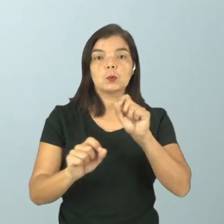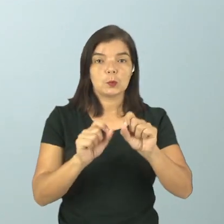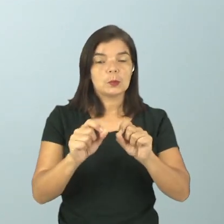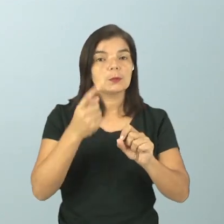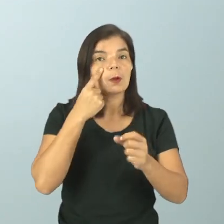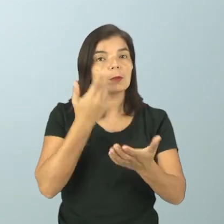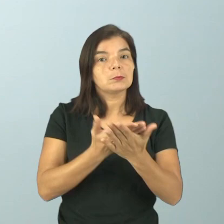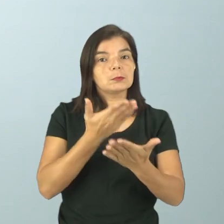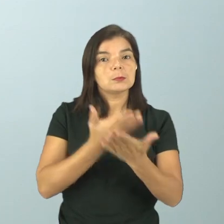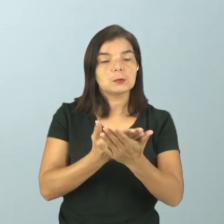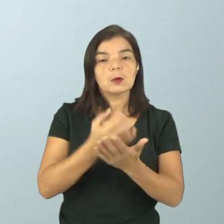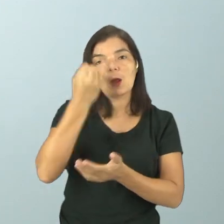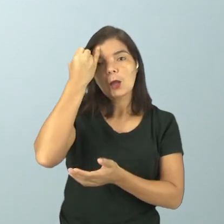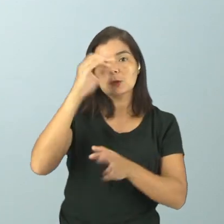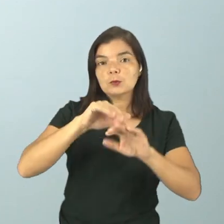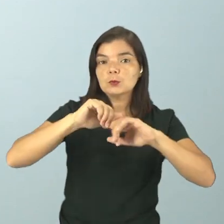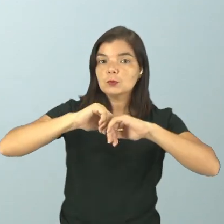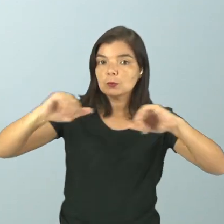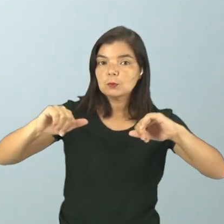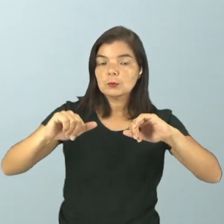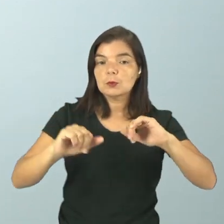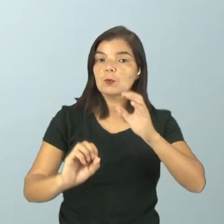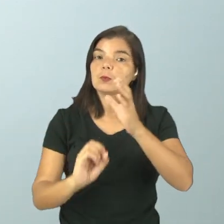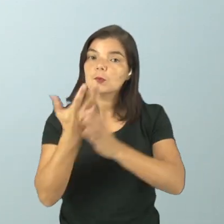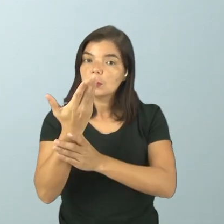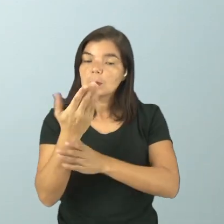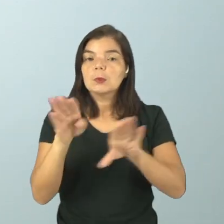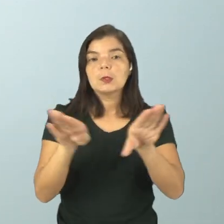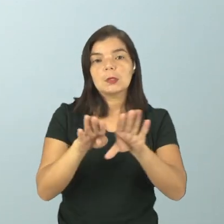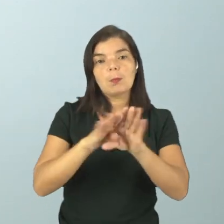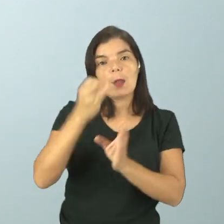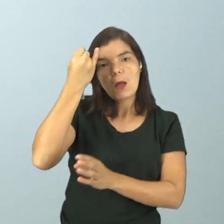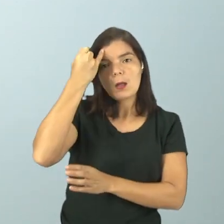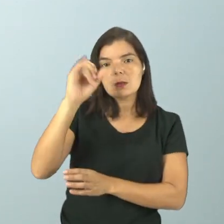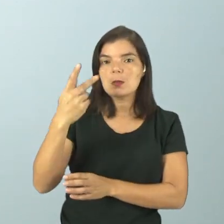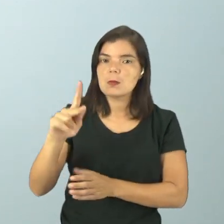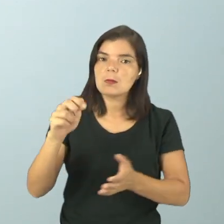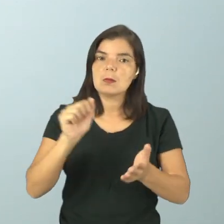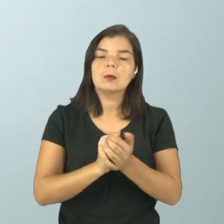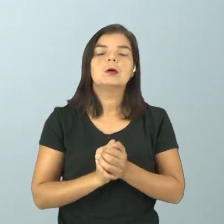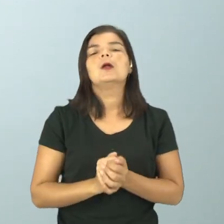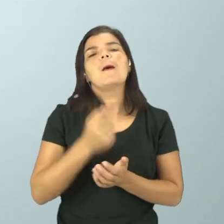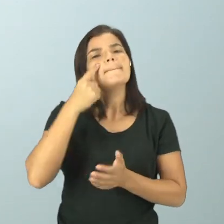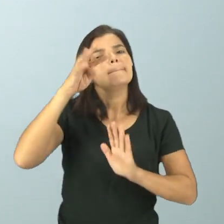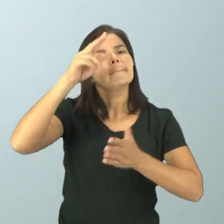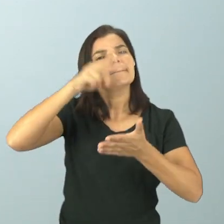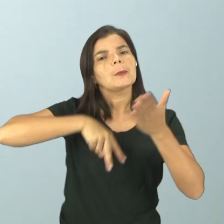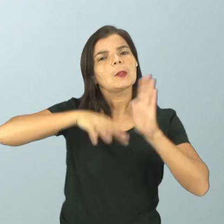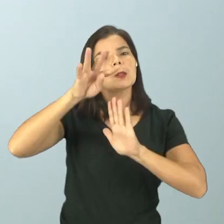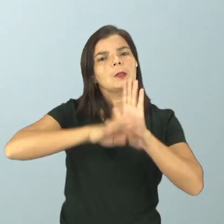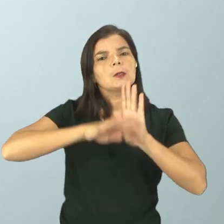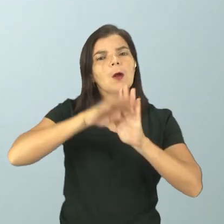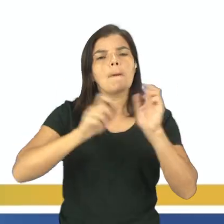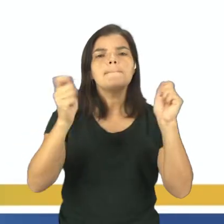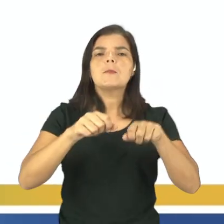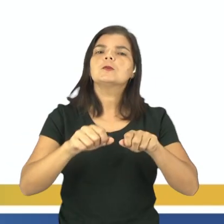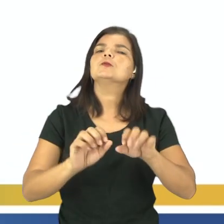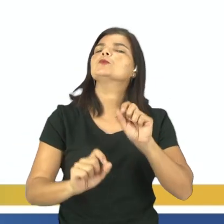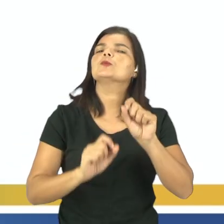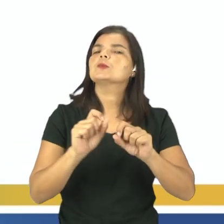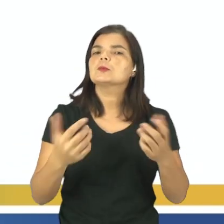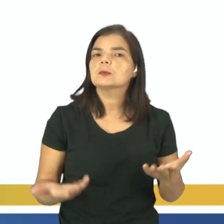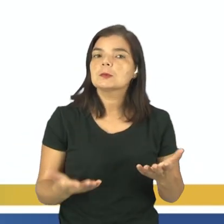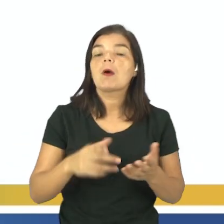gente está estudando, né? A ideia de diferenciar o fato e as ideias dele. A partir da leitura desse texto, pode-se afirmar